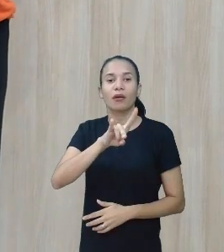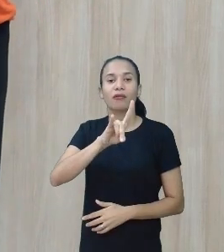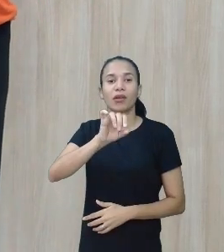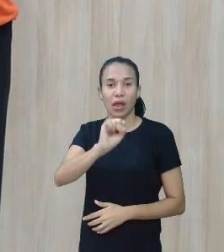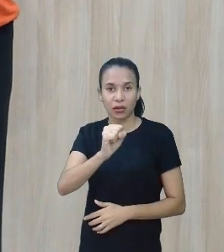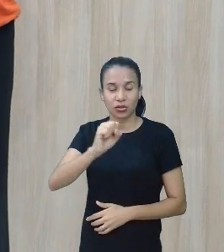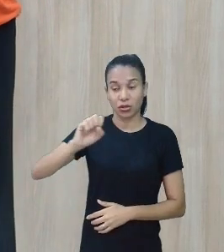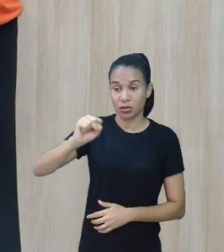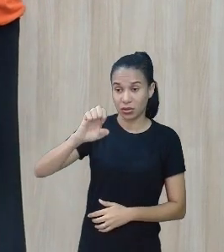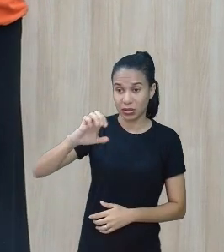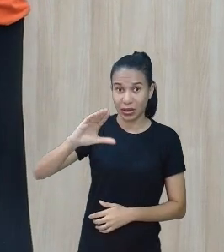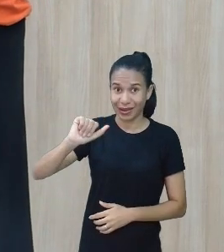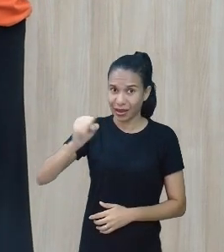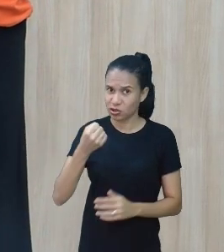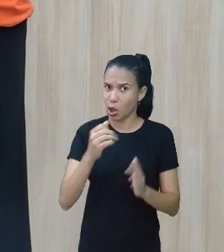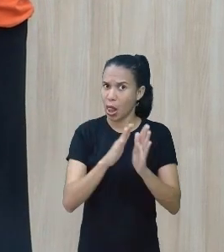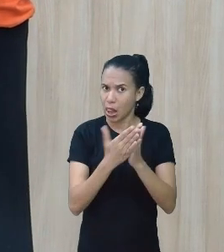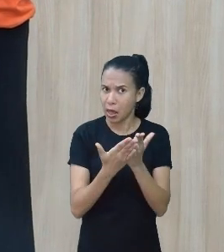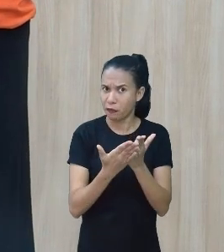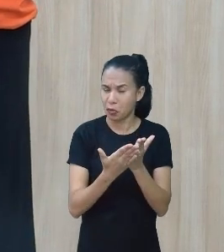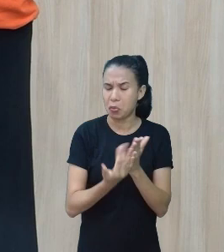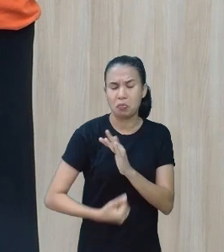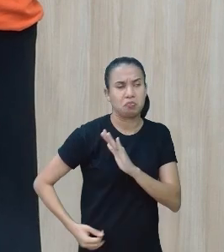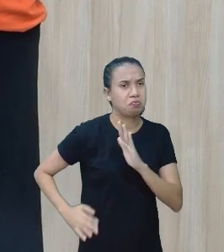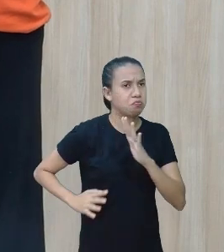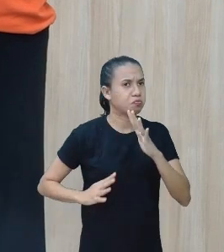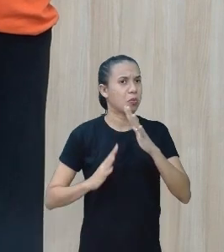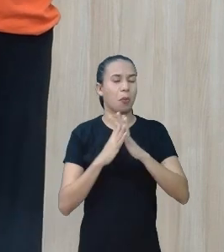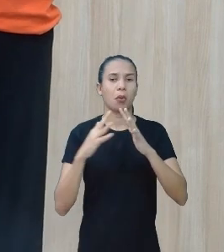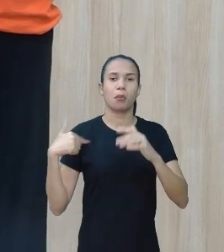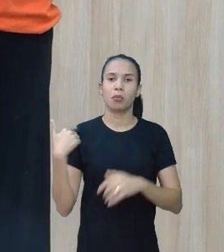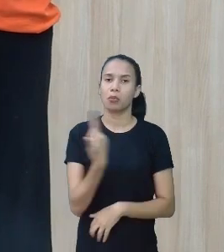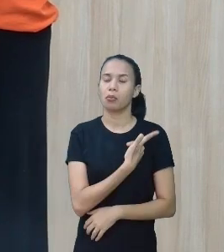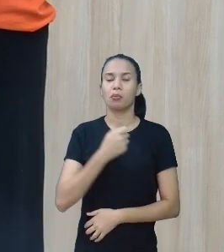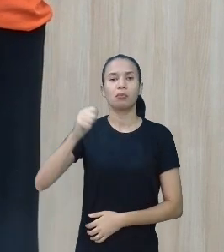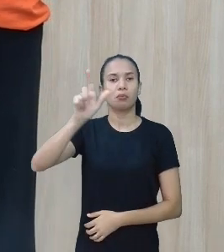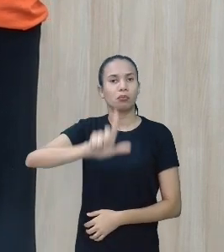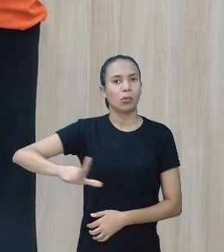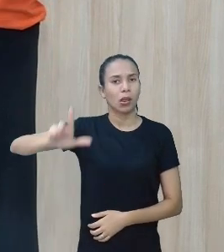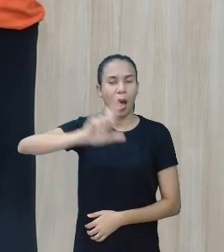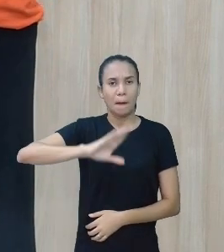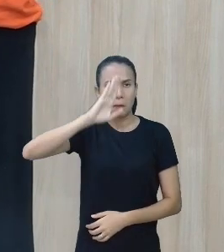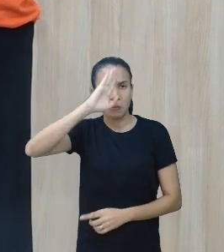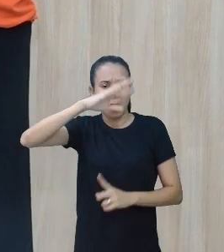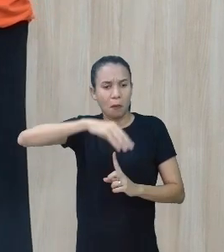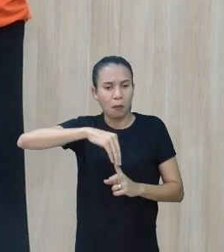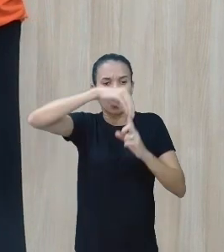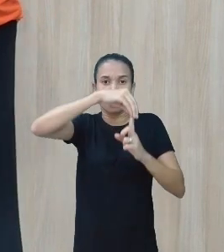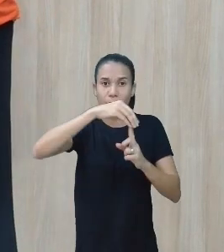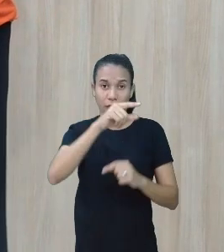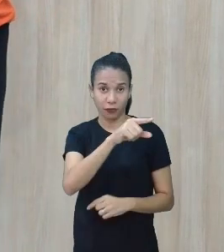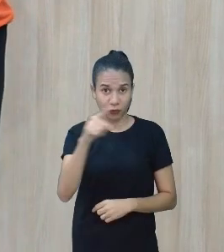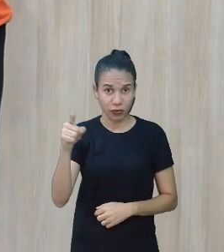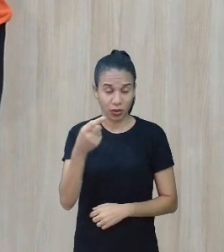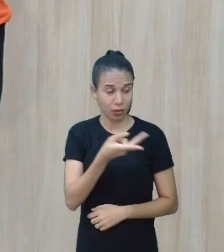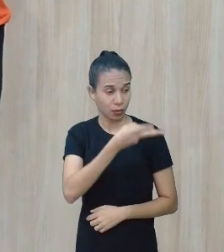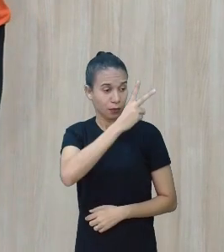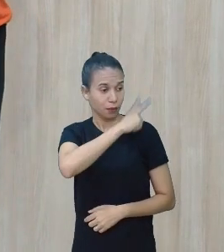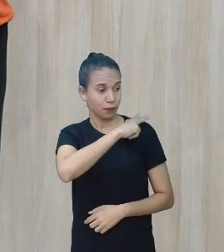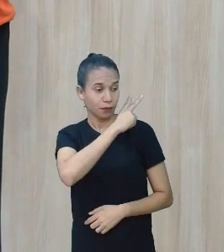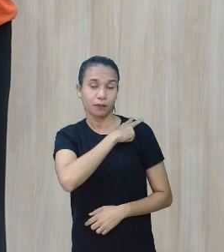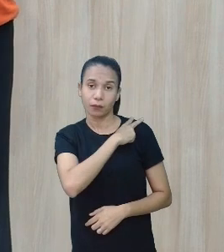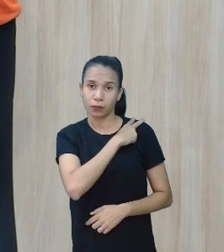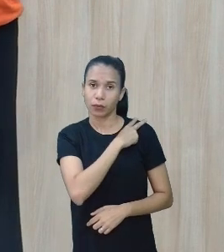que é um dos maiores clássicos da nossa literatura. E quando vocês estiverem no segundo ano do ensino